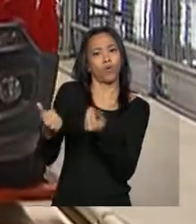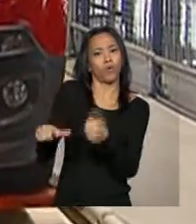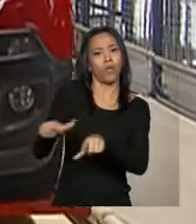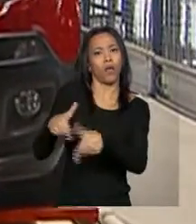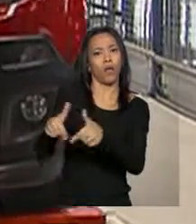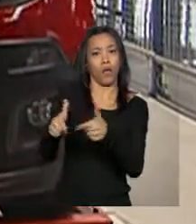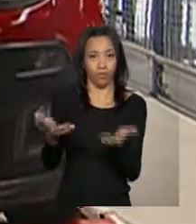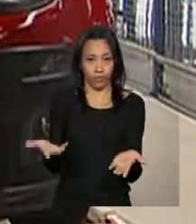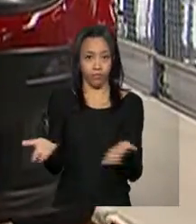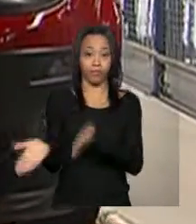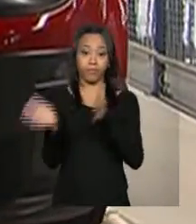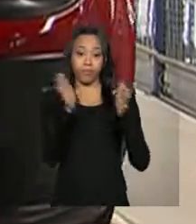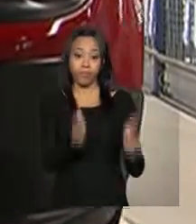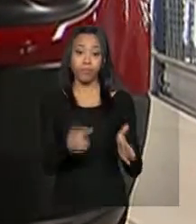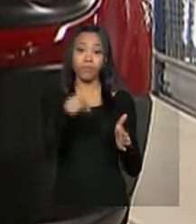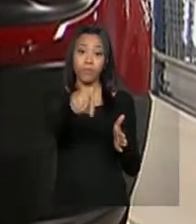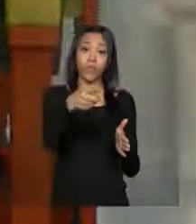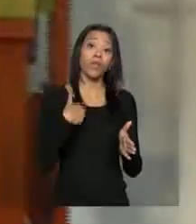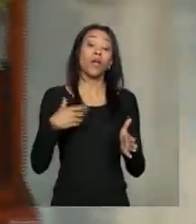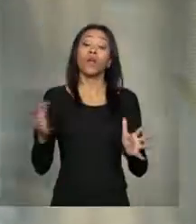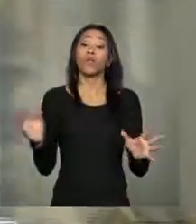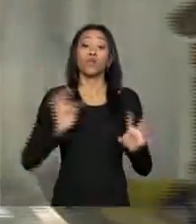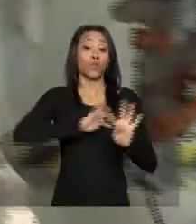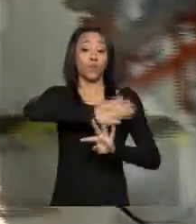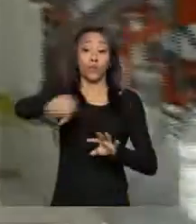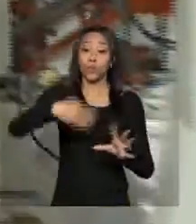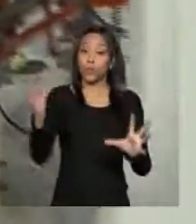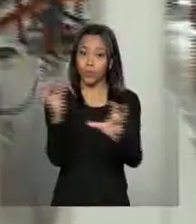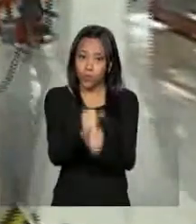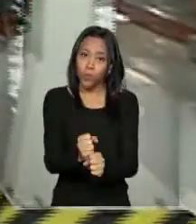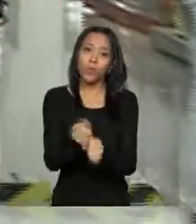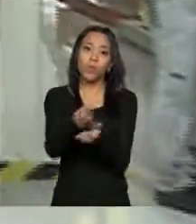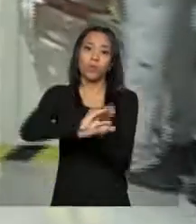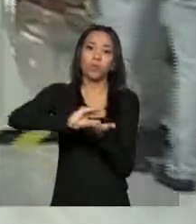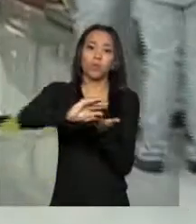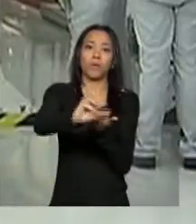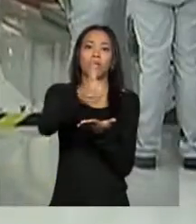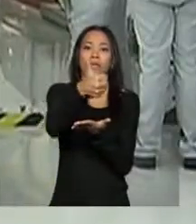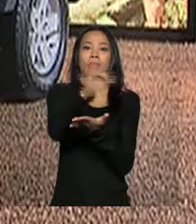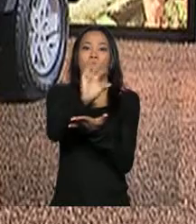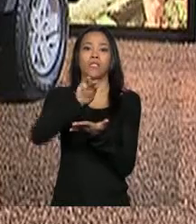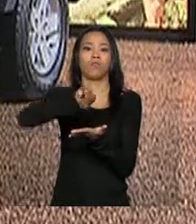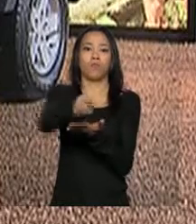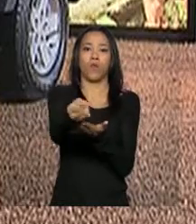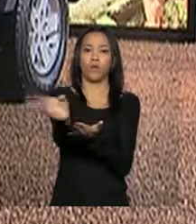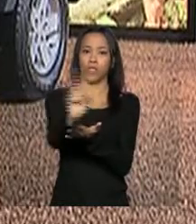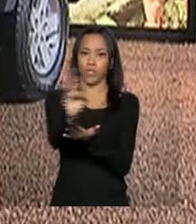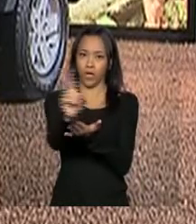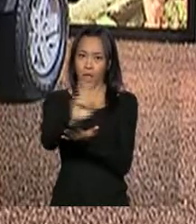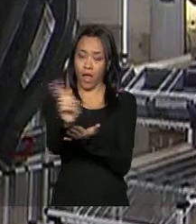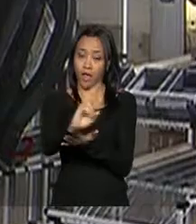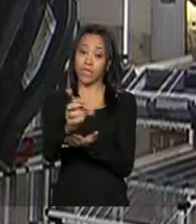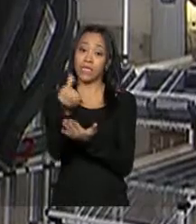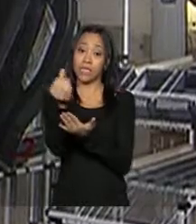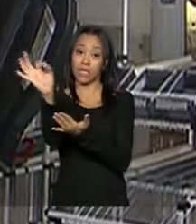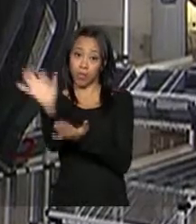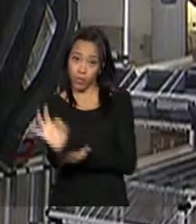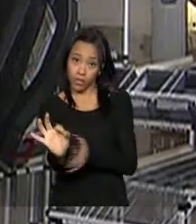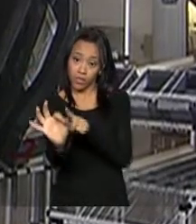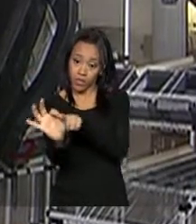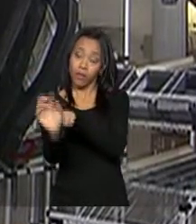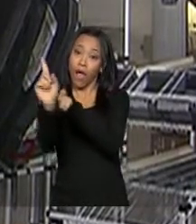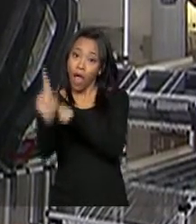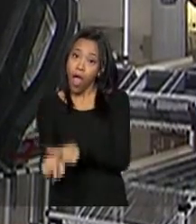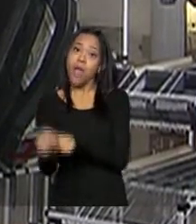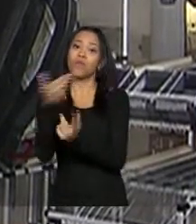O investimento total na fábrica da Jeep chegou a 10 bilhões de reais, sendo que mais de 60% desse valor foi financiado